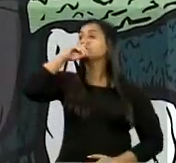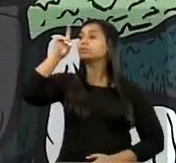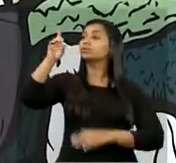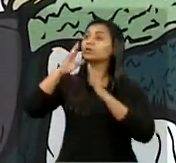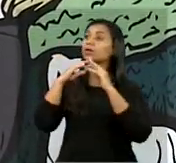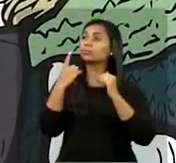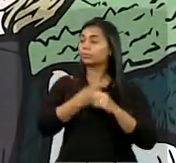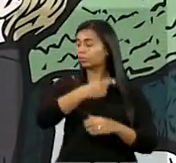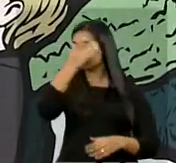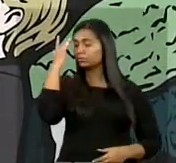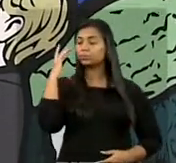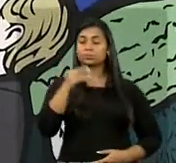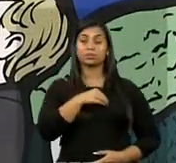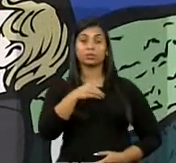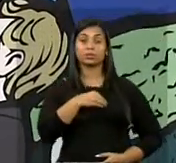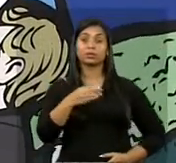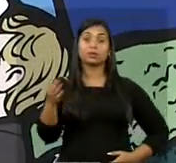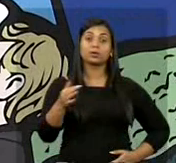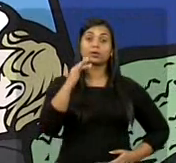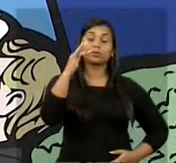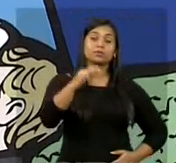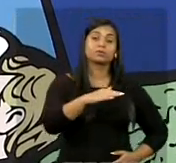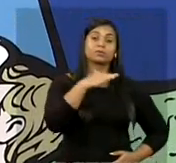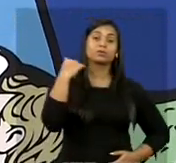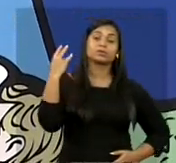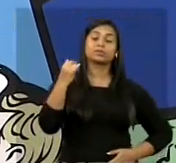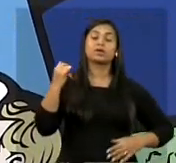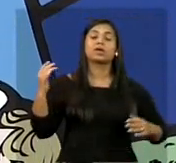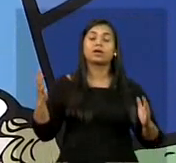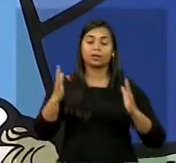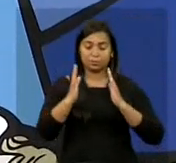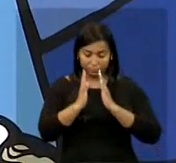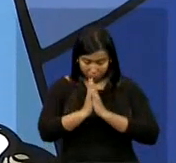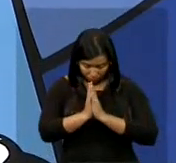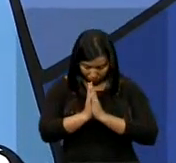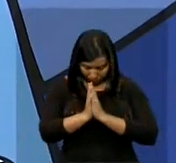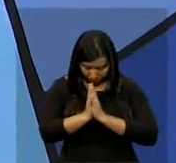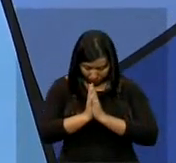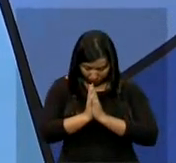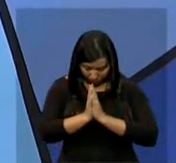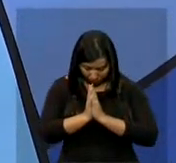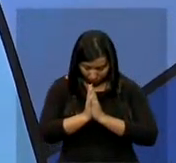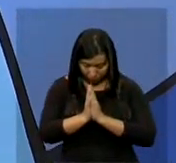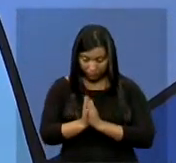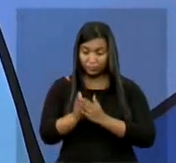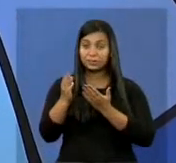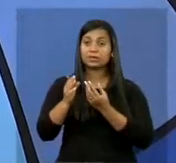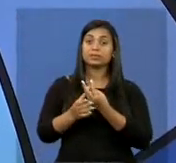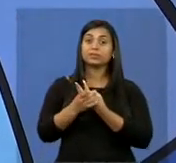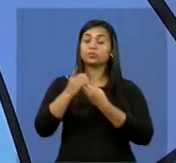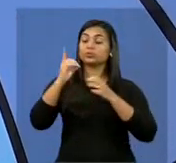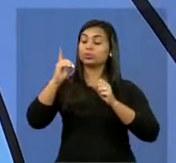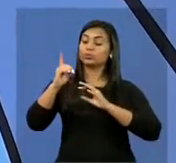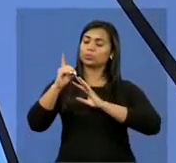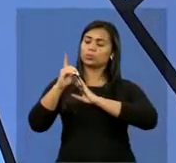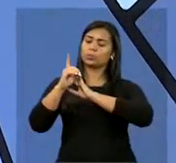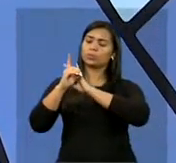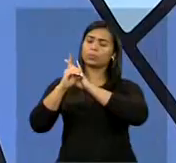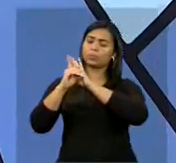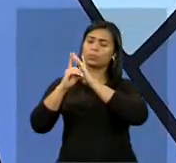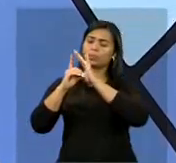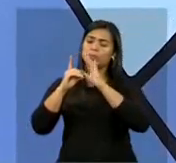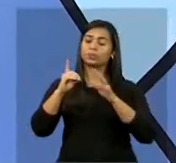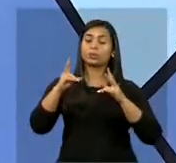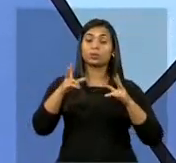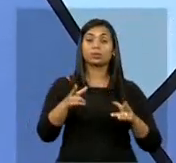de Deus, rogai por nós, pecadores, agora e na hora de nossa morte. Amém. Glória ao Pai, ao Filho e